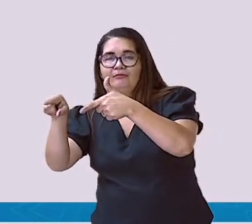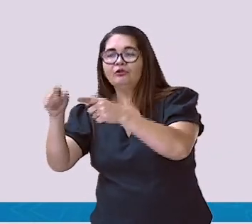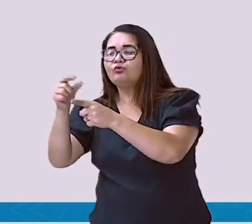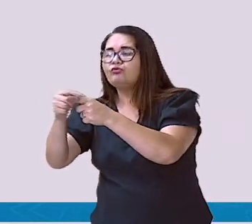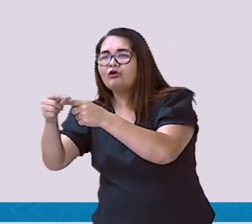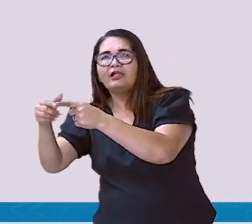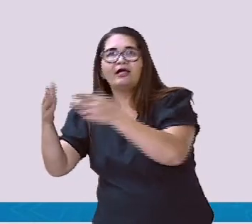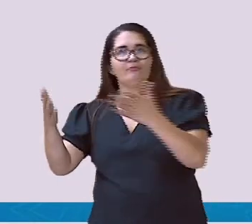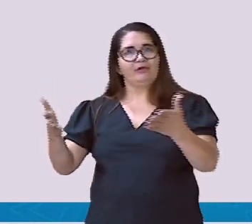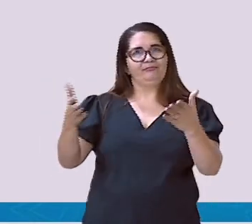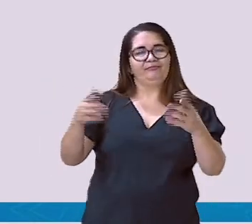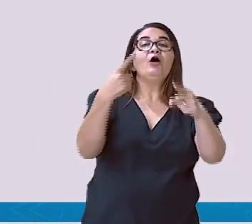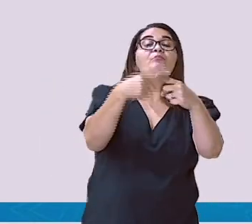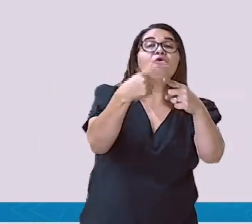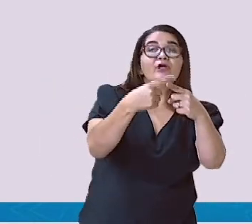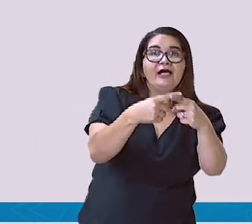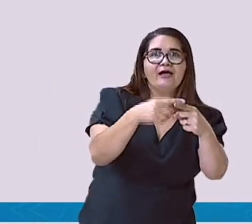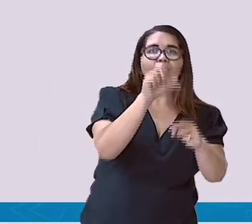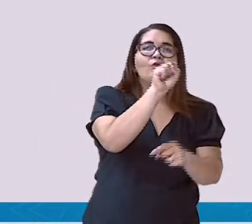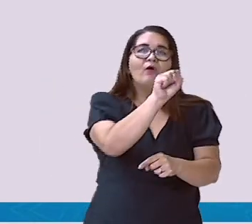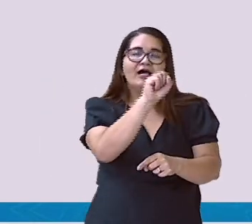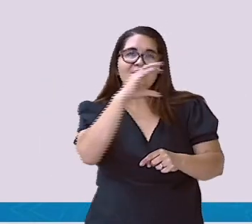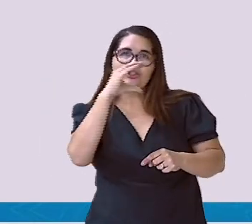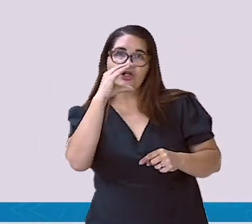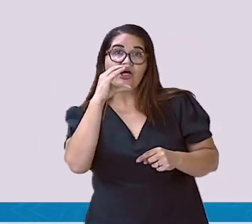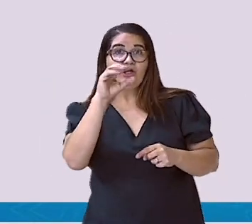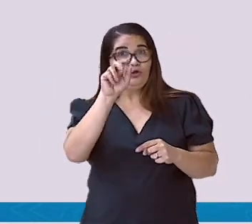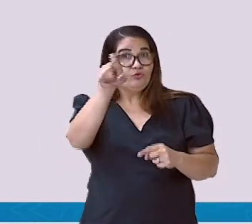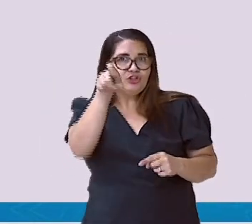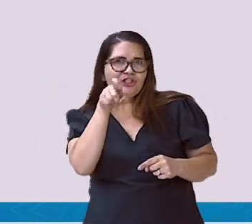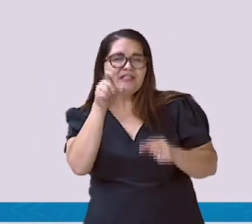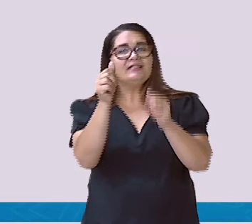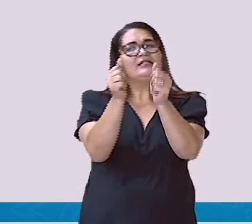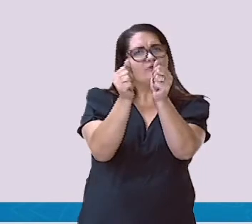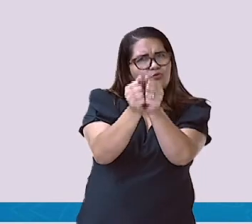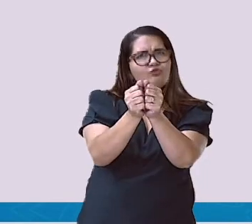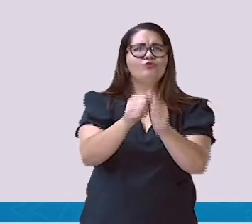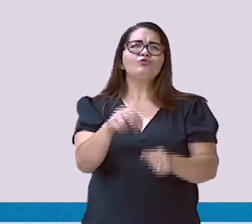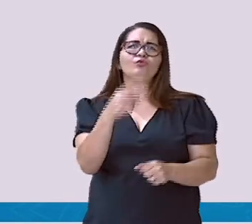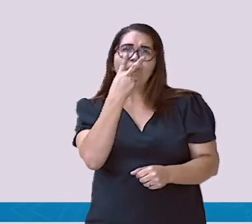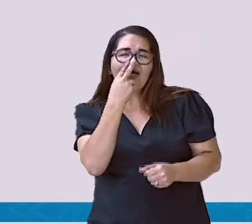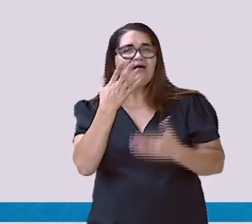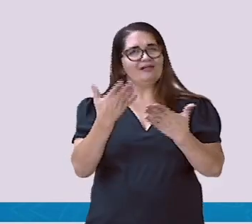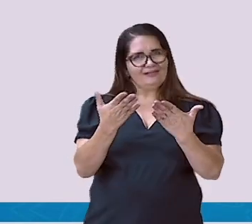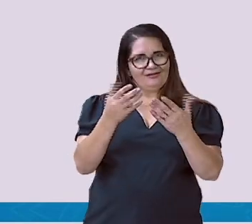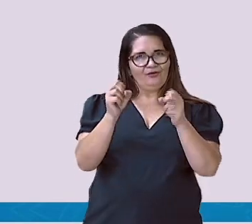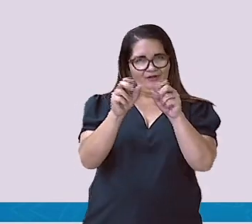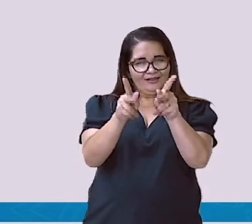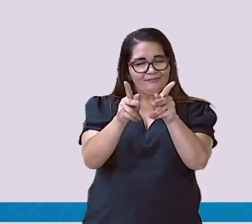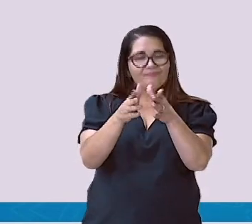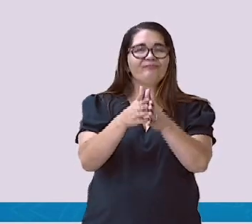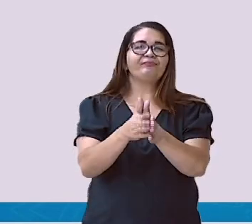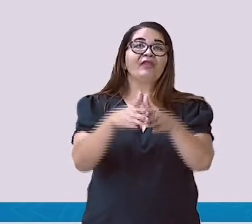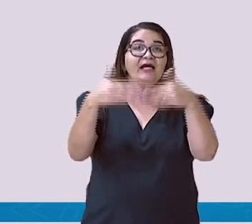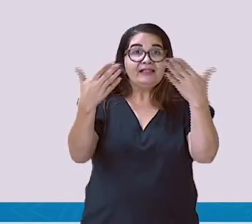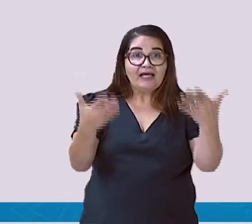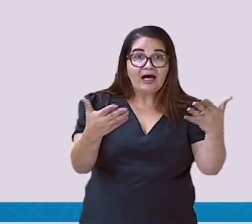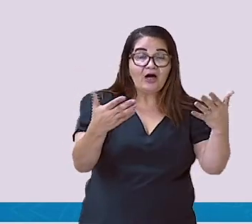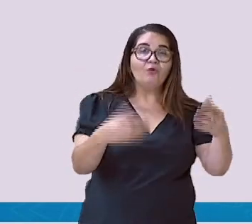o X, eu tenho o som de duas letras, taxímetro, ok? Nós temos